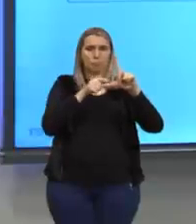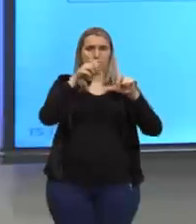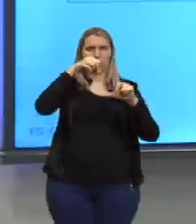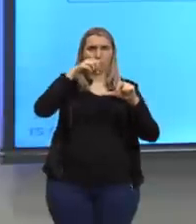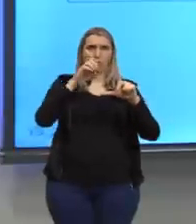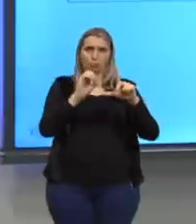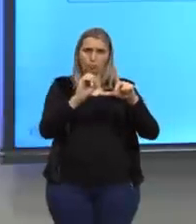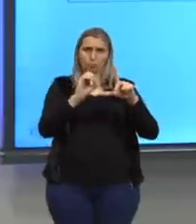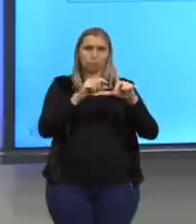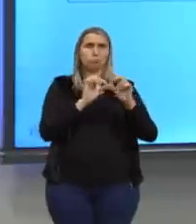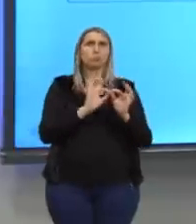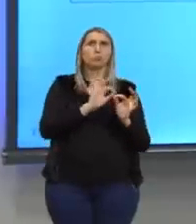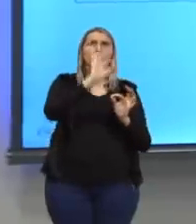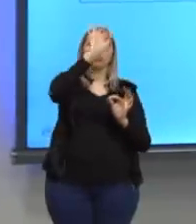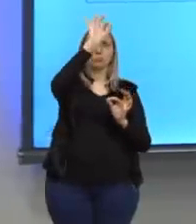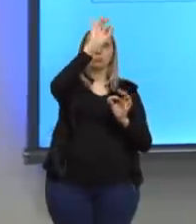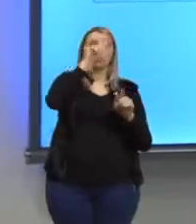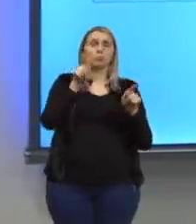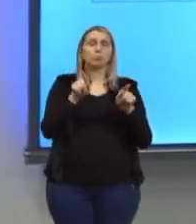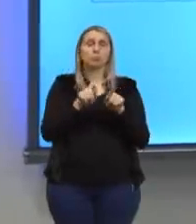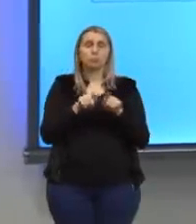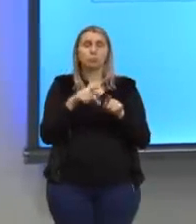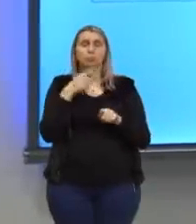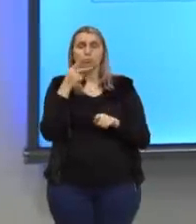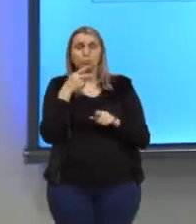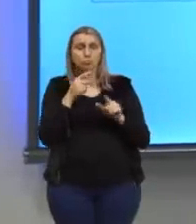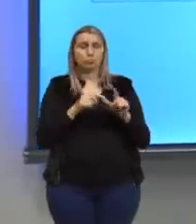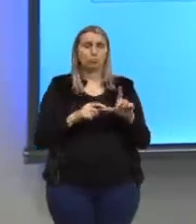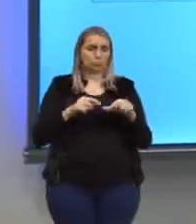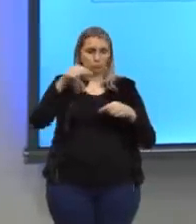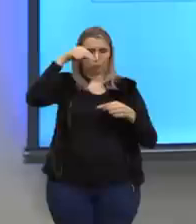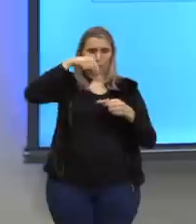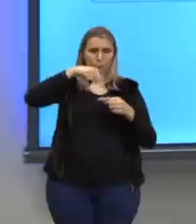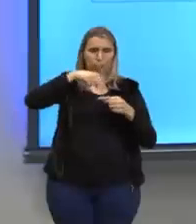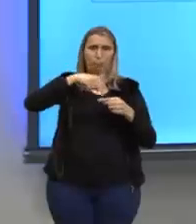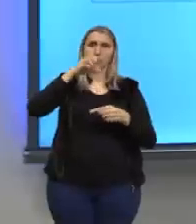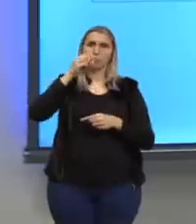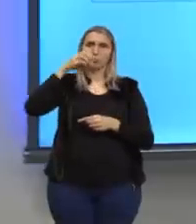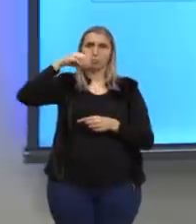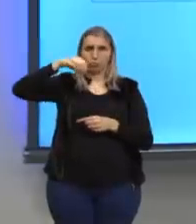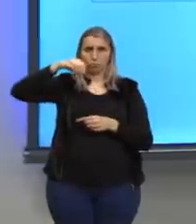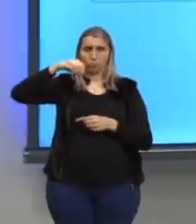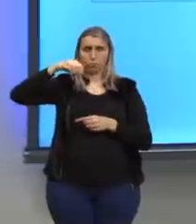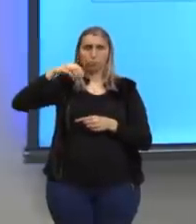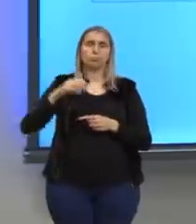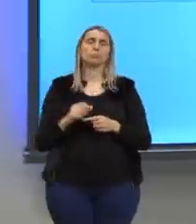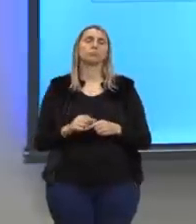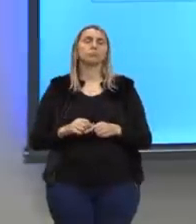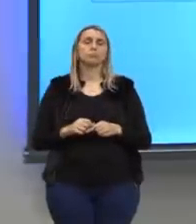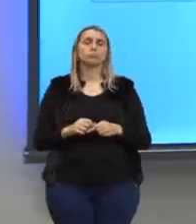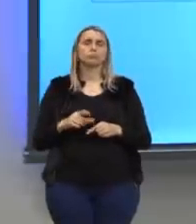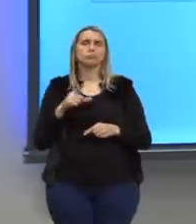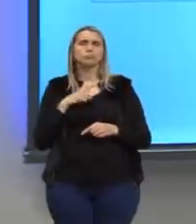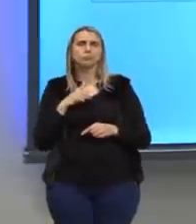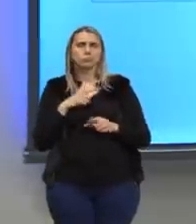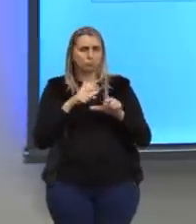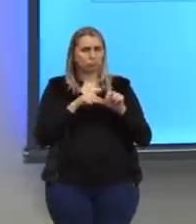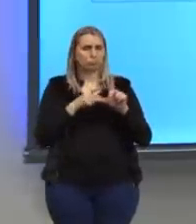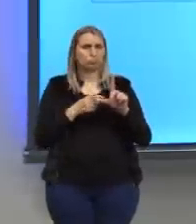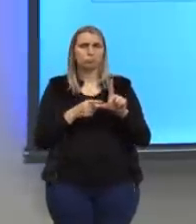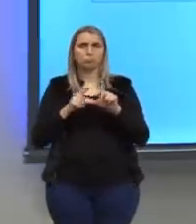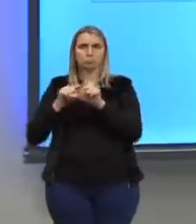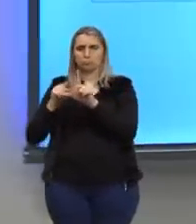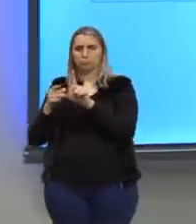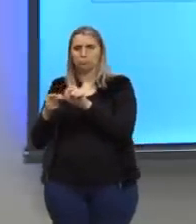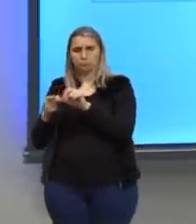se eu falei de altura, eu estou falando desse segmento de reta que tem um ângulo de 90 graus. Então, nós temos ali dois ângulos que